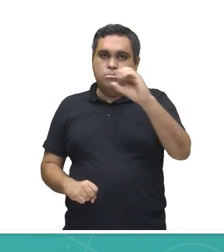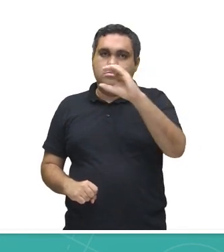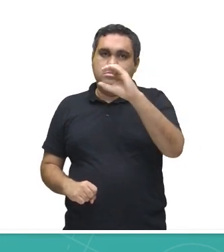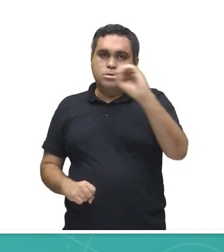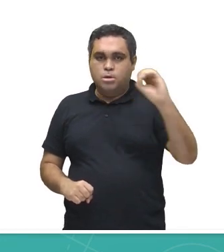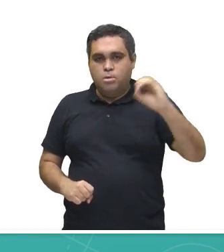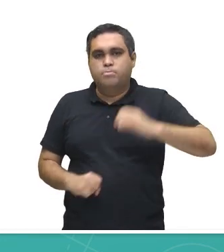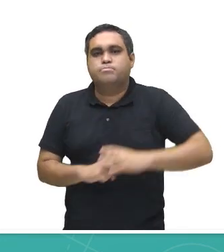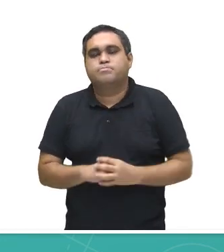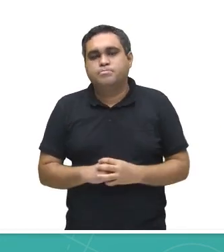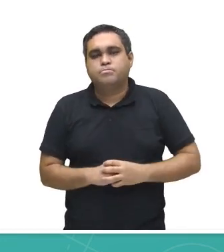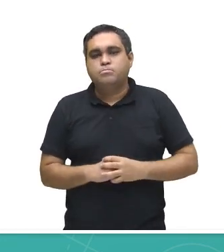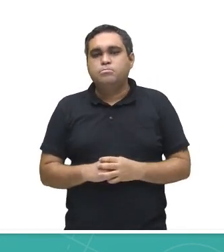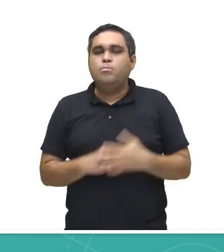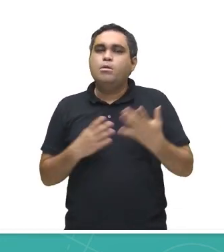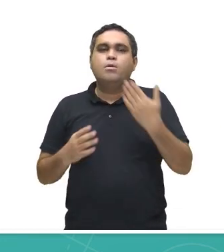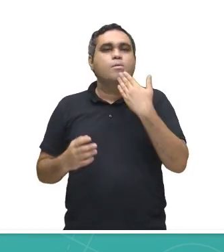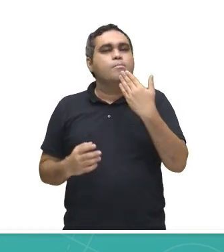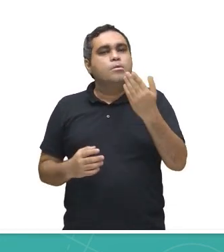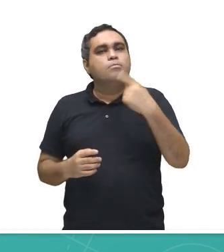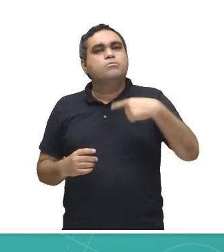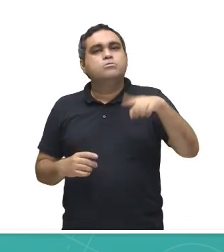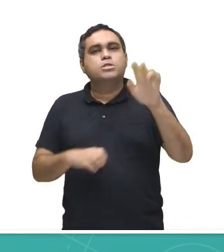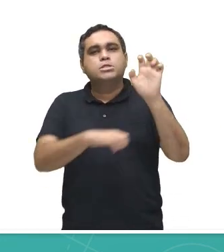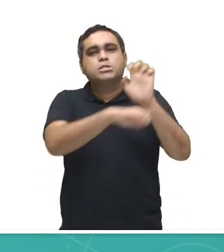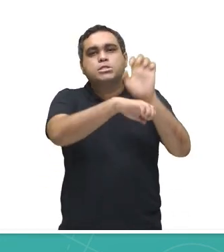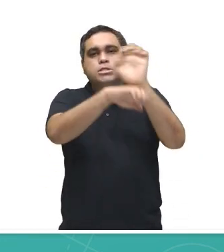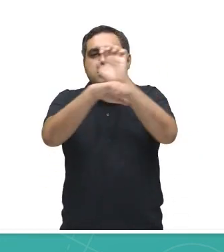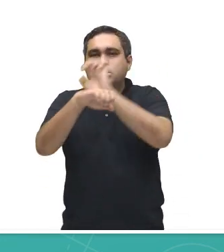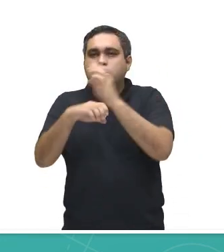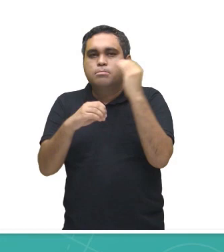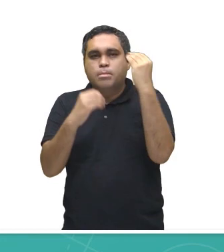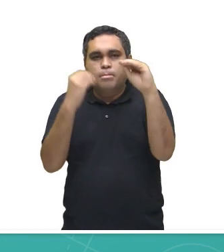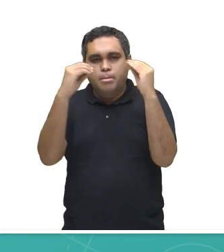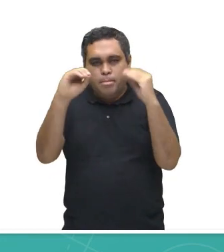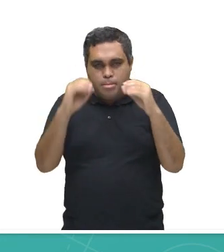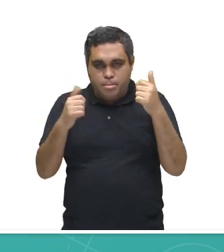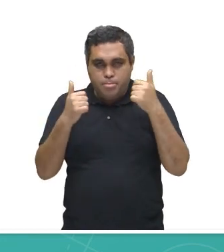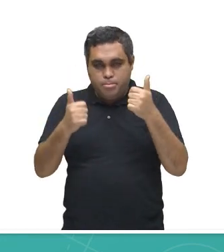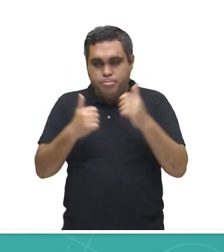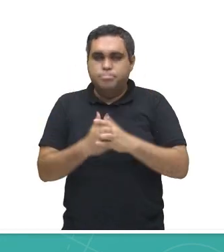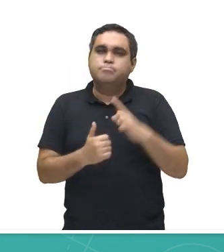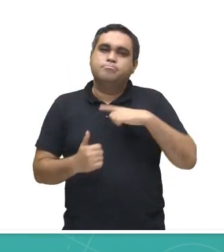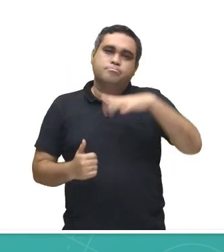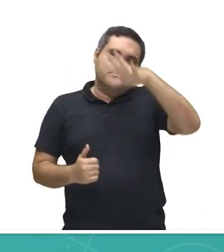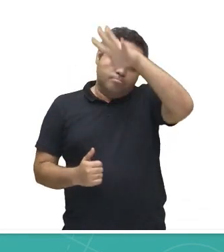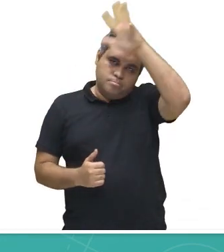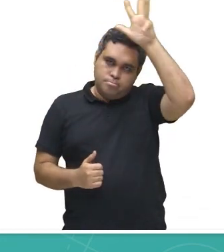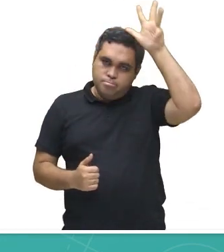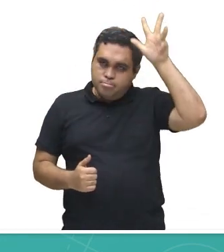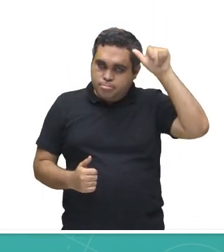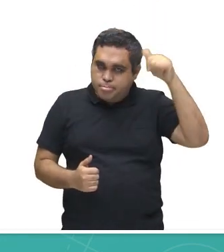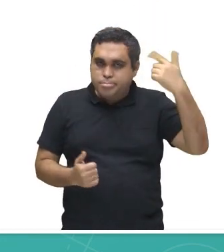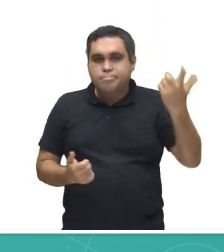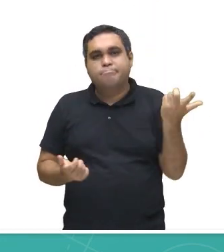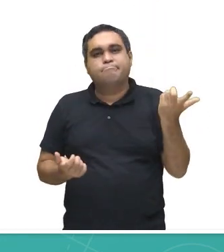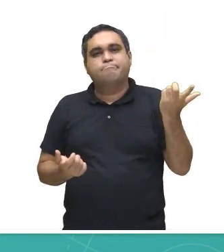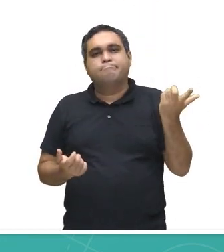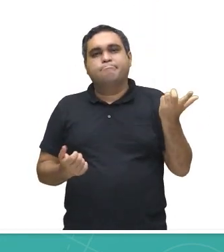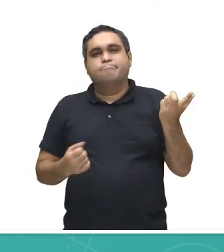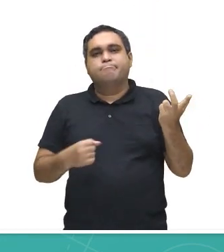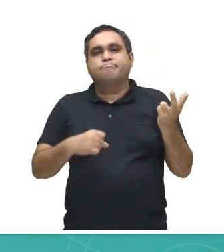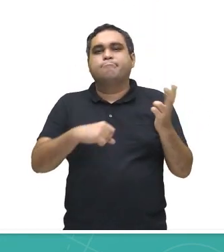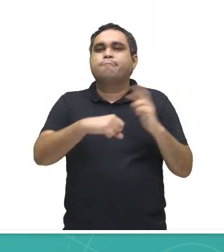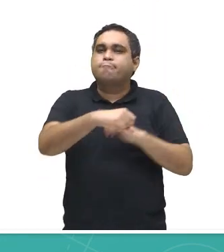centro-oeste. E pedir para vocês colocarem aí os estados, ok? Nós temos o Amazonas, nós temos Roraima, nós